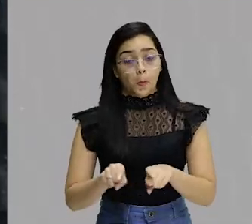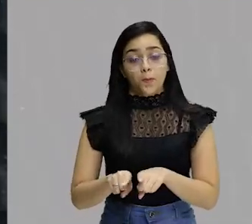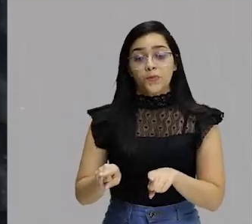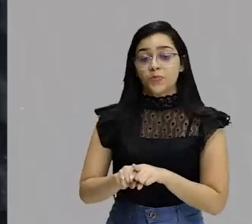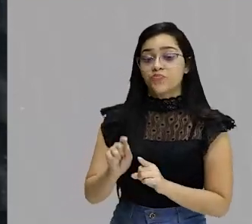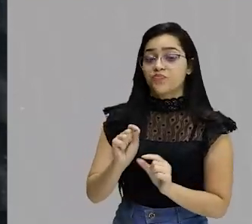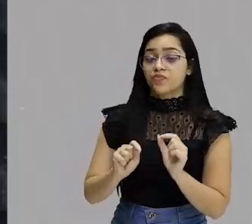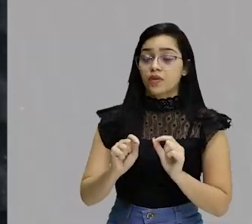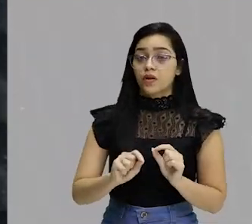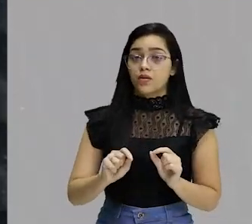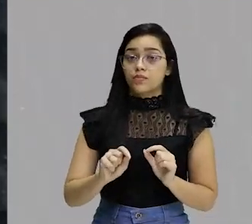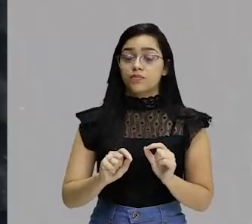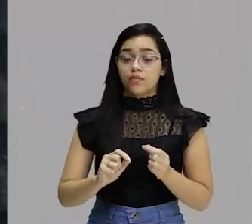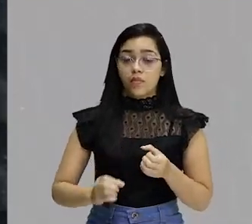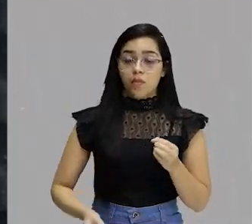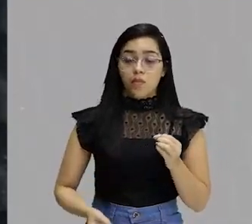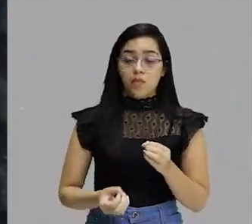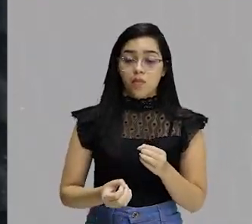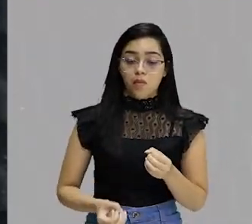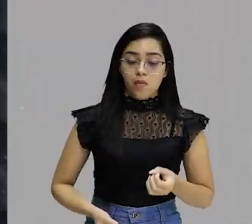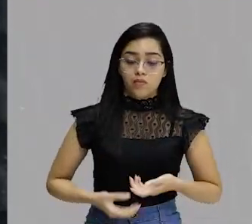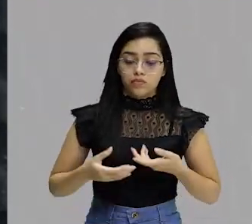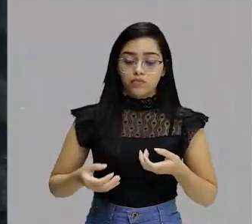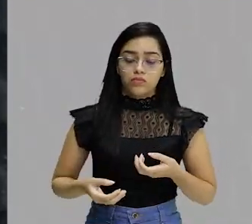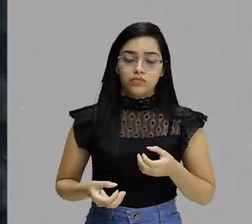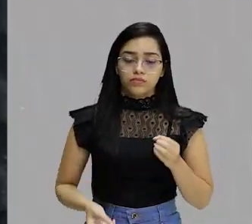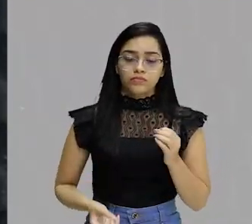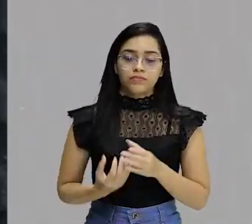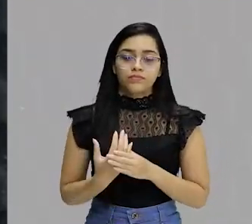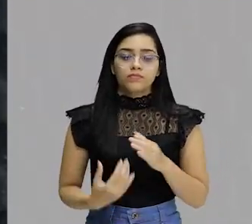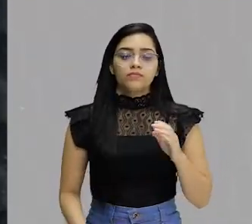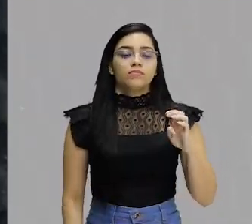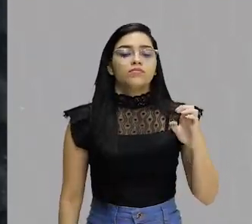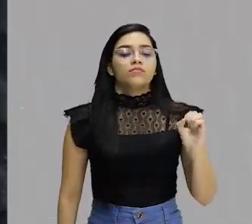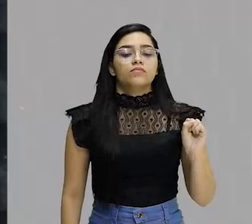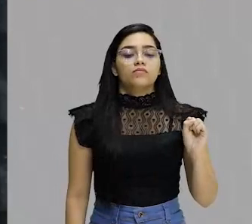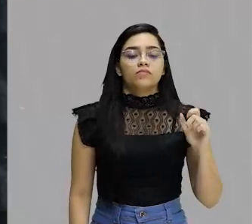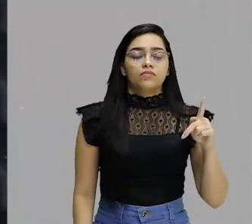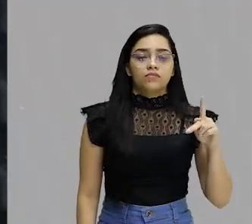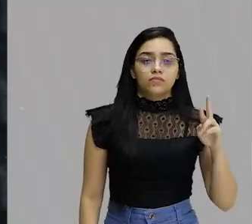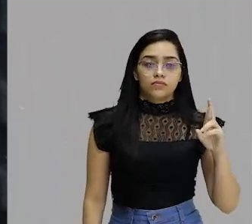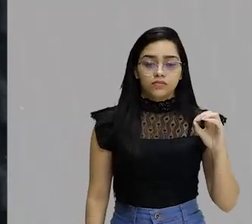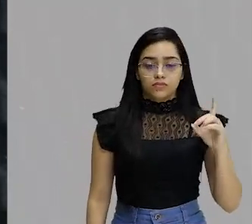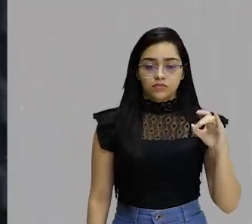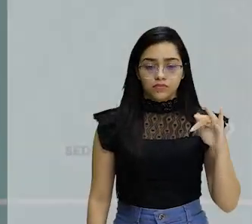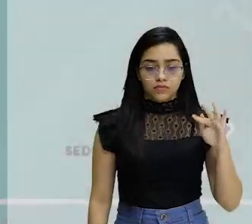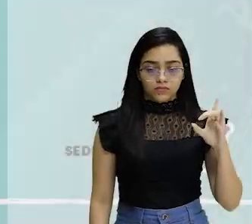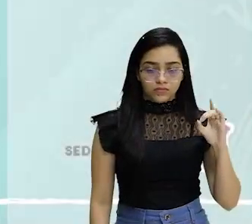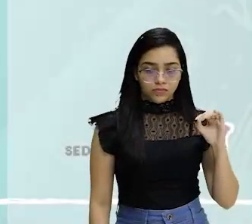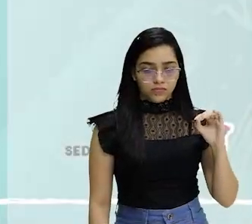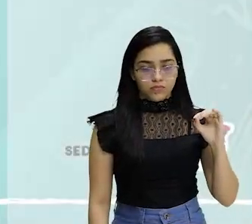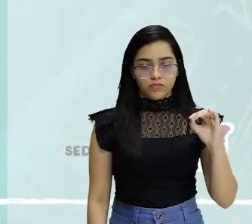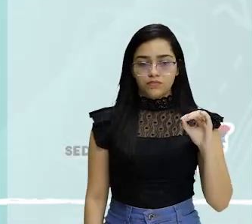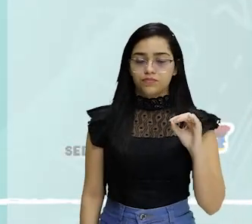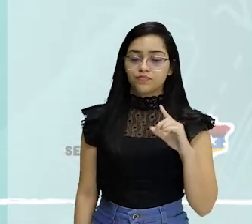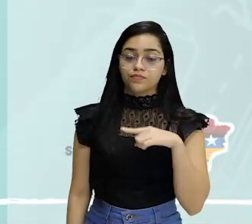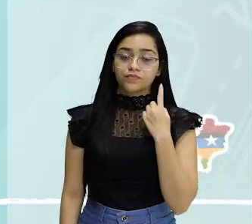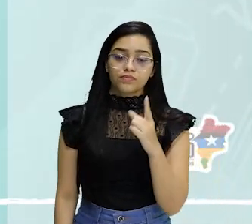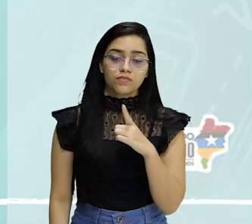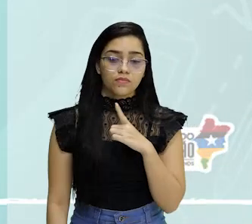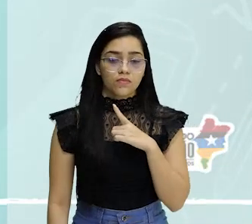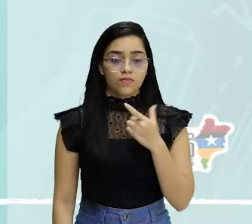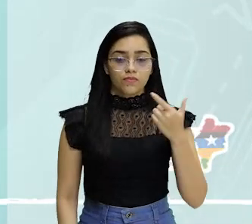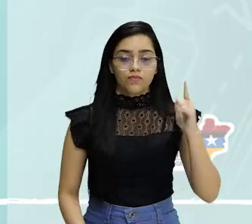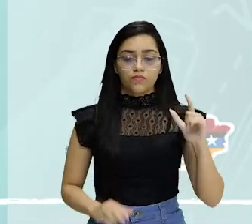esporos, eles são produzidos no estróbilo, que é o órgão reprodutor dessa planta. E nós temos um